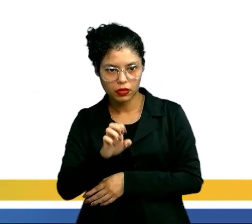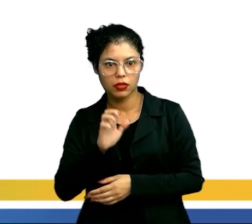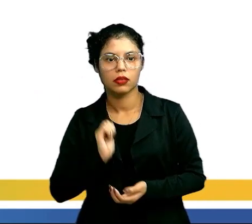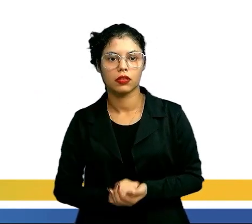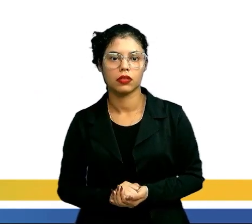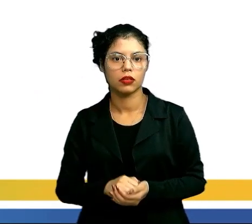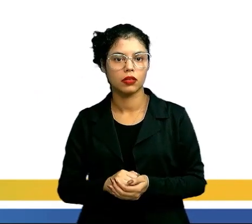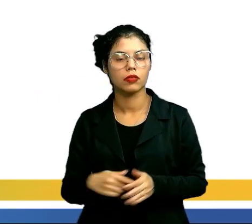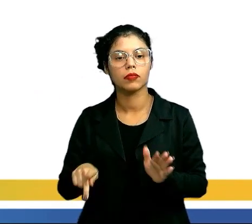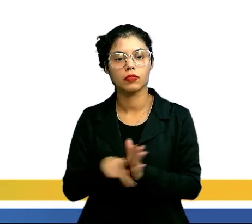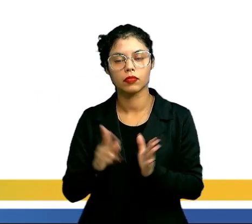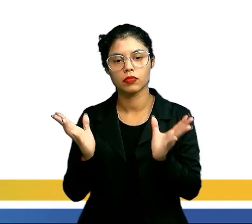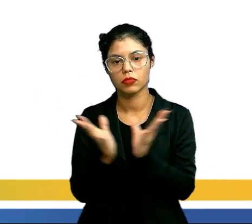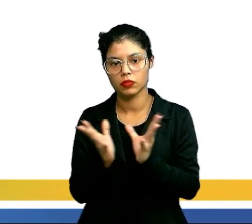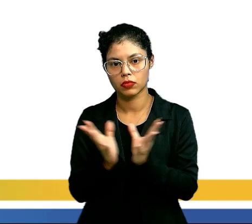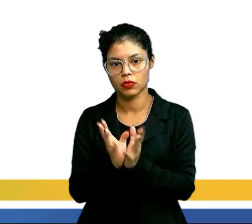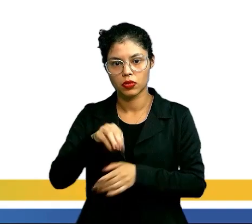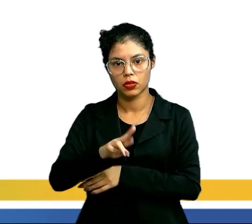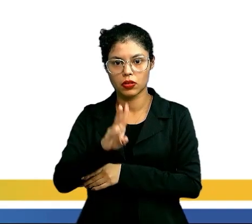Paramyxoviridae, né? E um membro aí do grupo